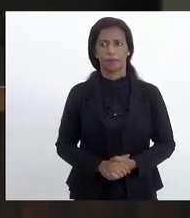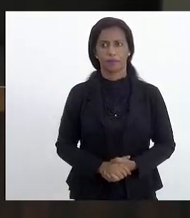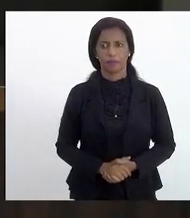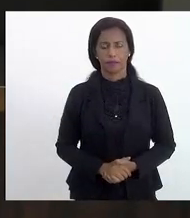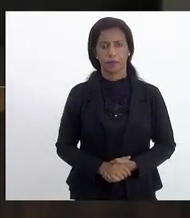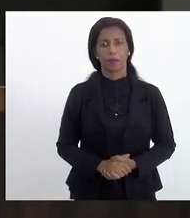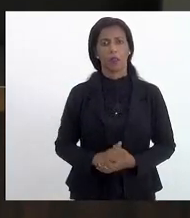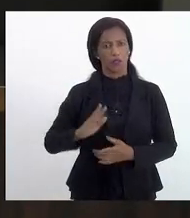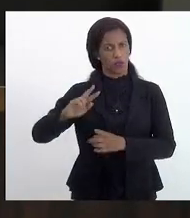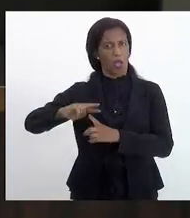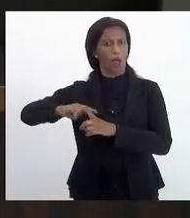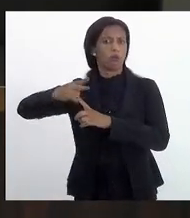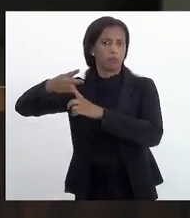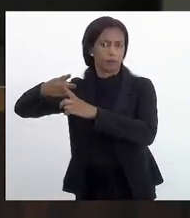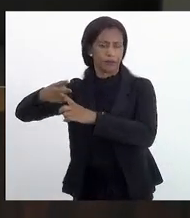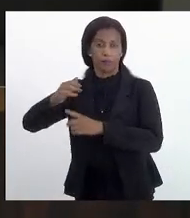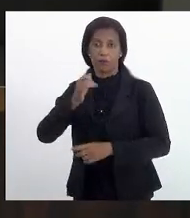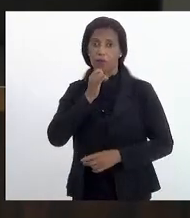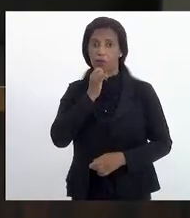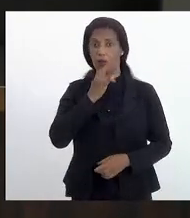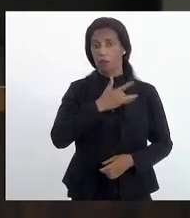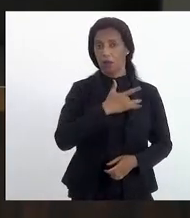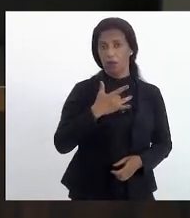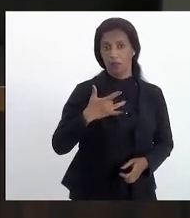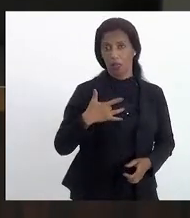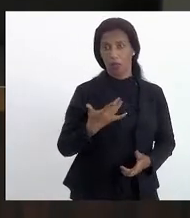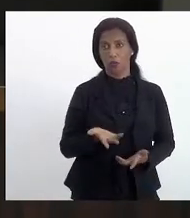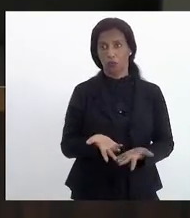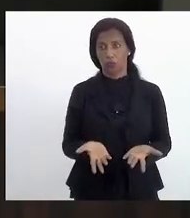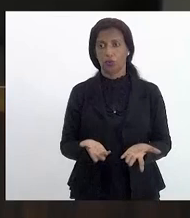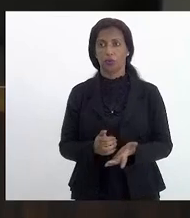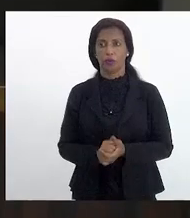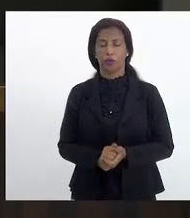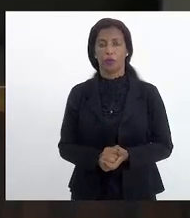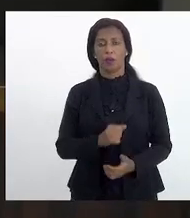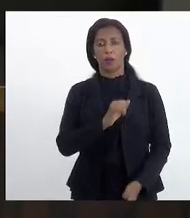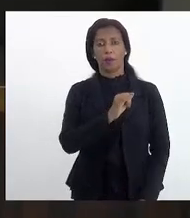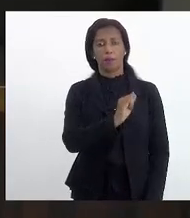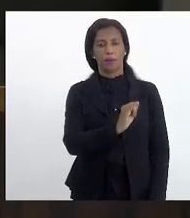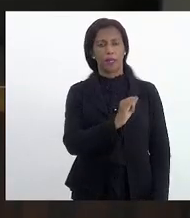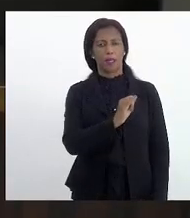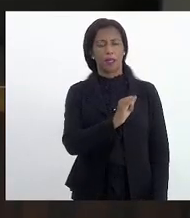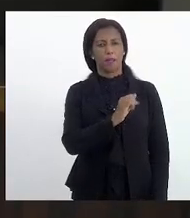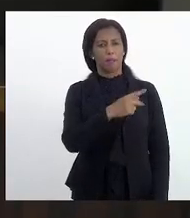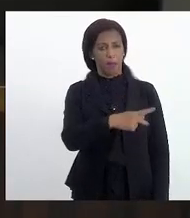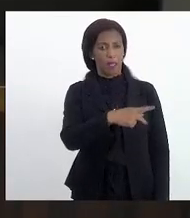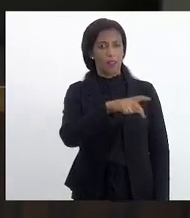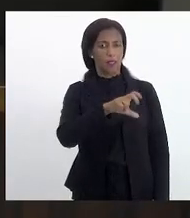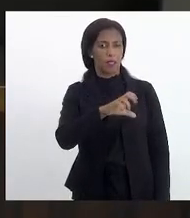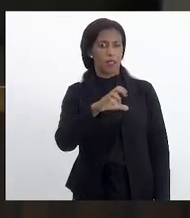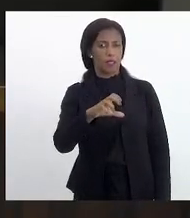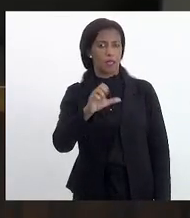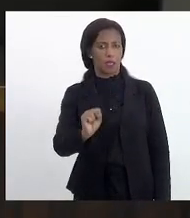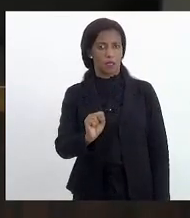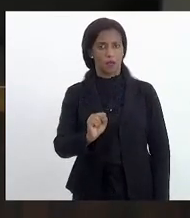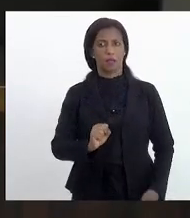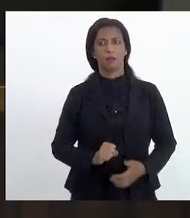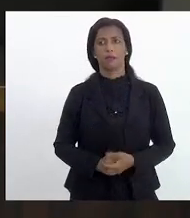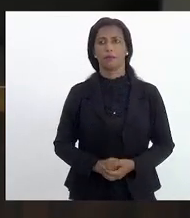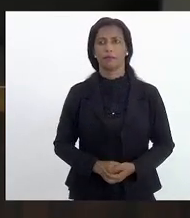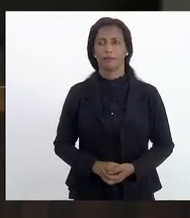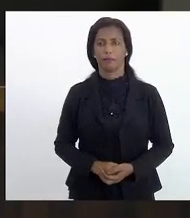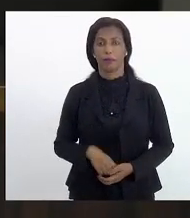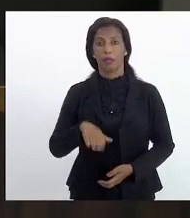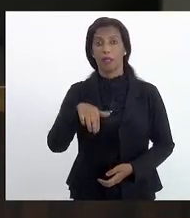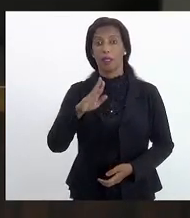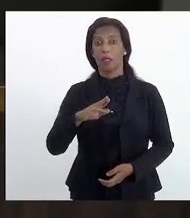Por exemplo, a saúde do IPCCS. Então, quem